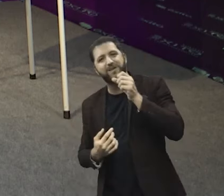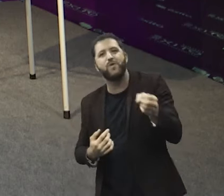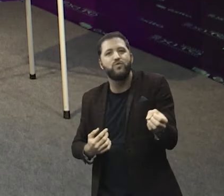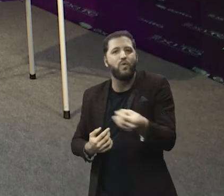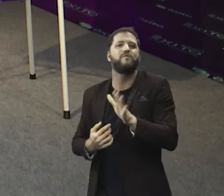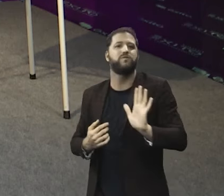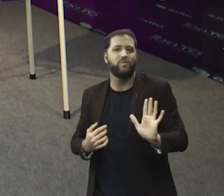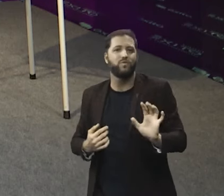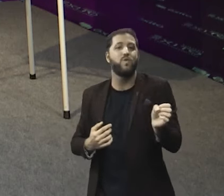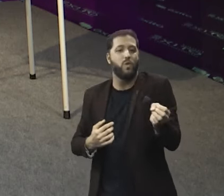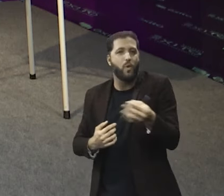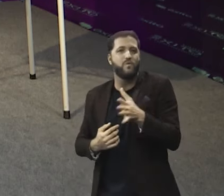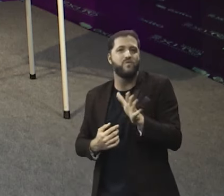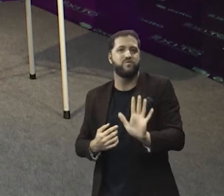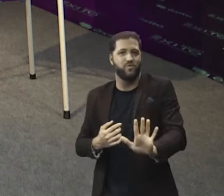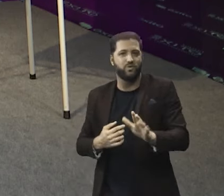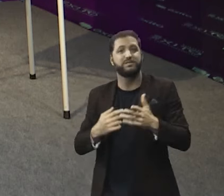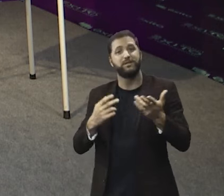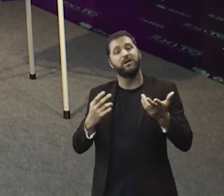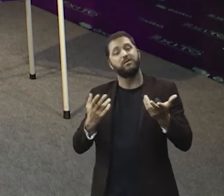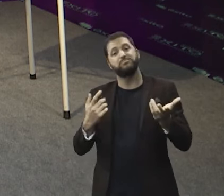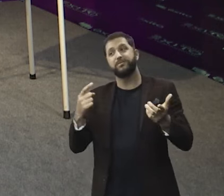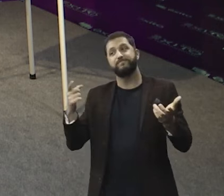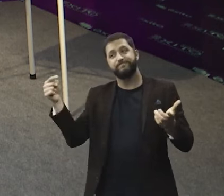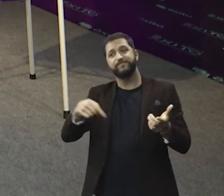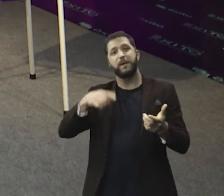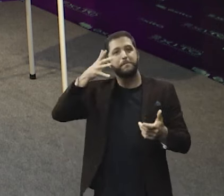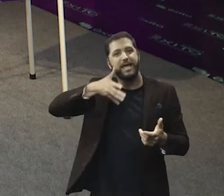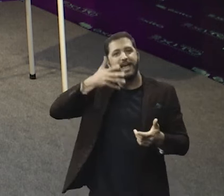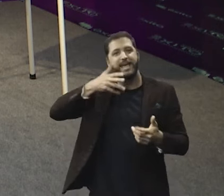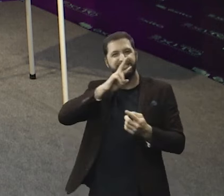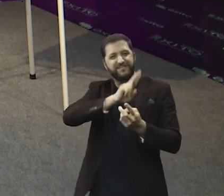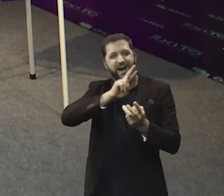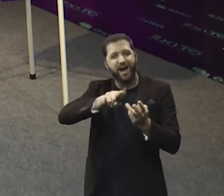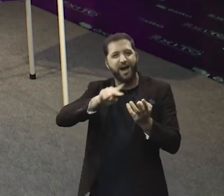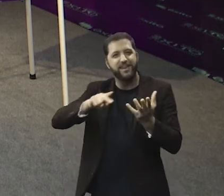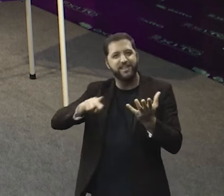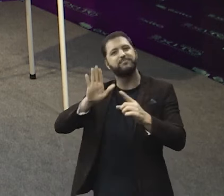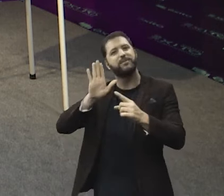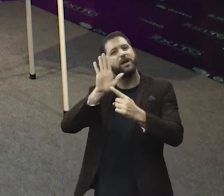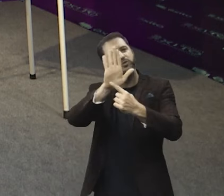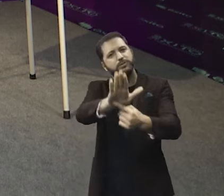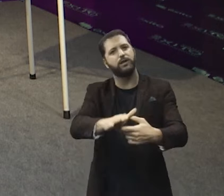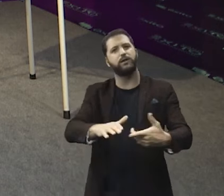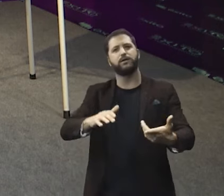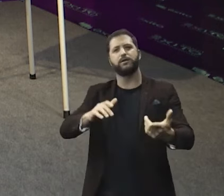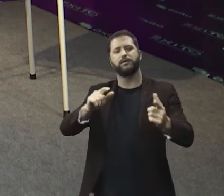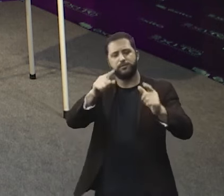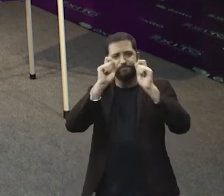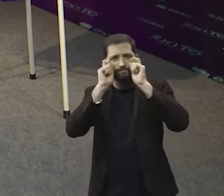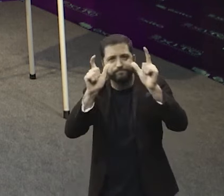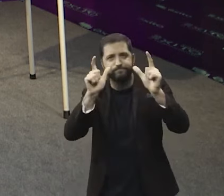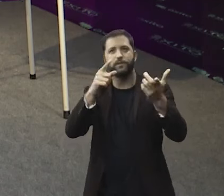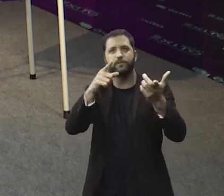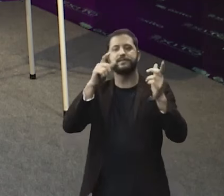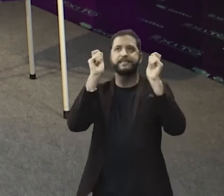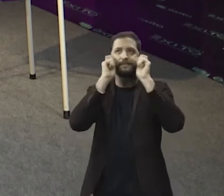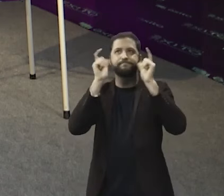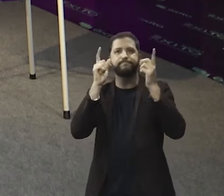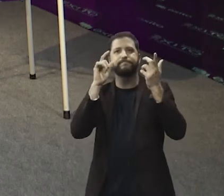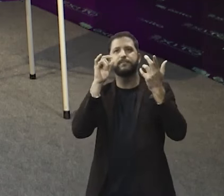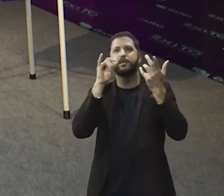essas inúmeras palestras para te ajudar para te alertar para te dar Insight para fazer com que